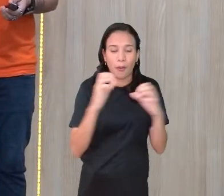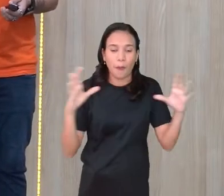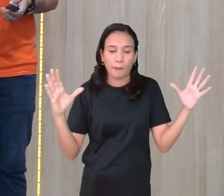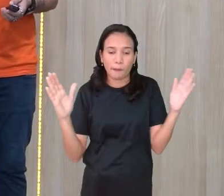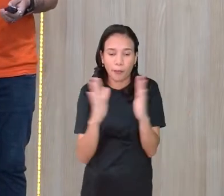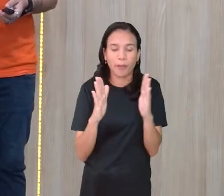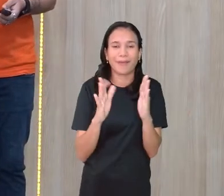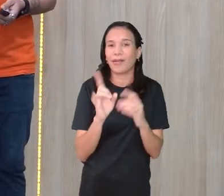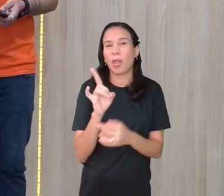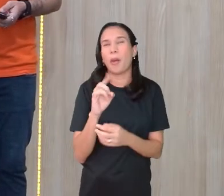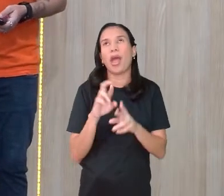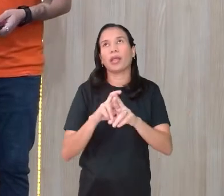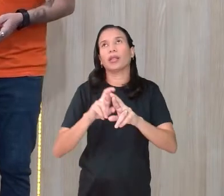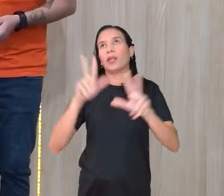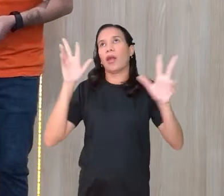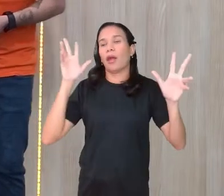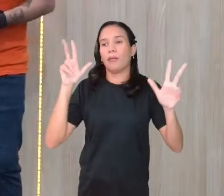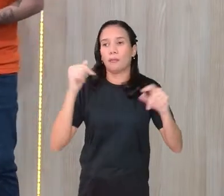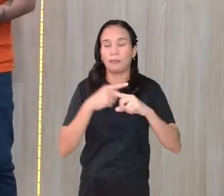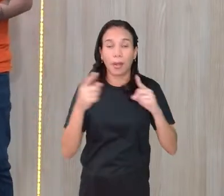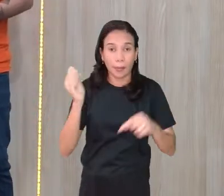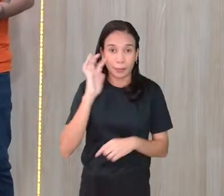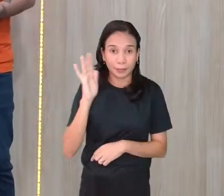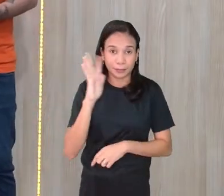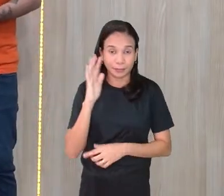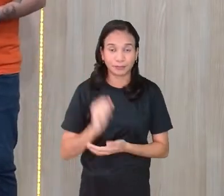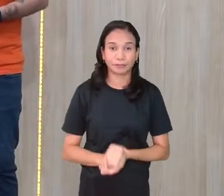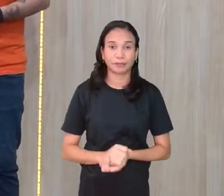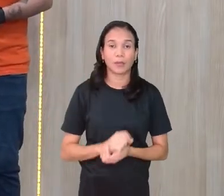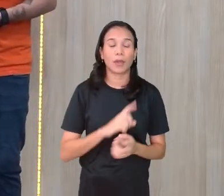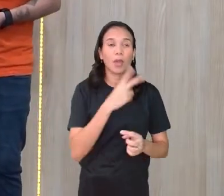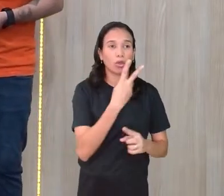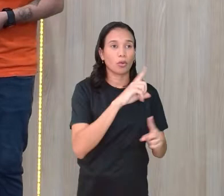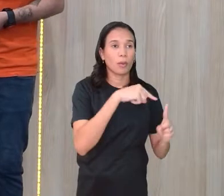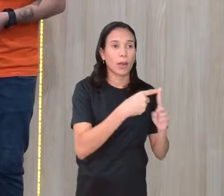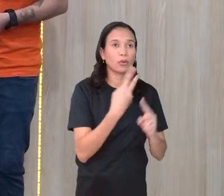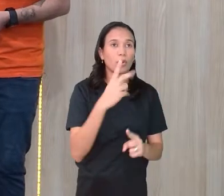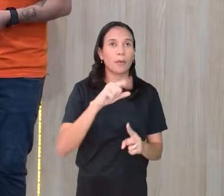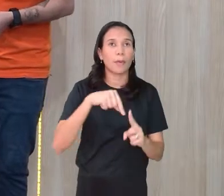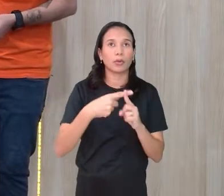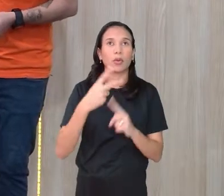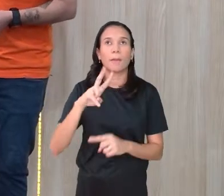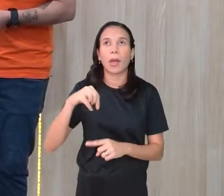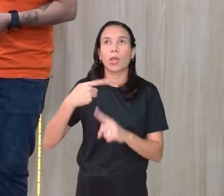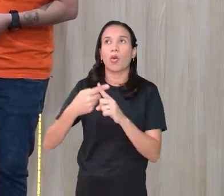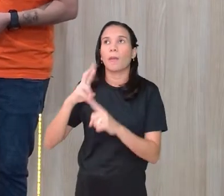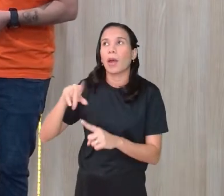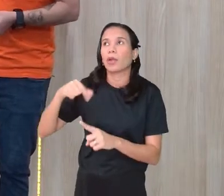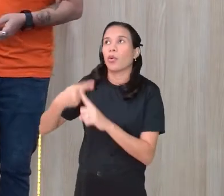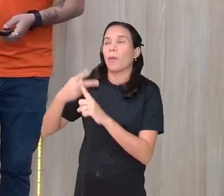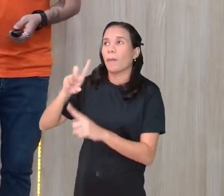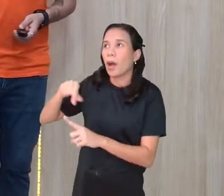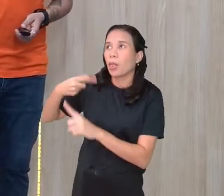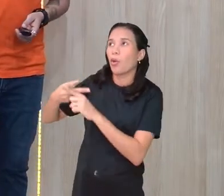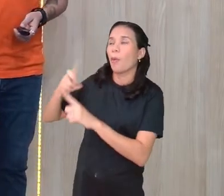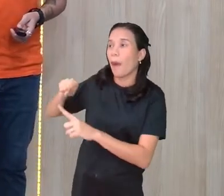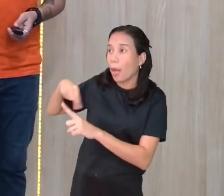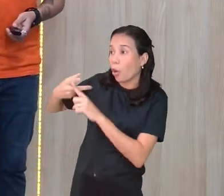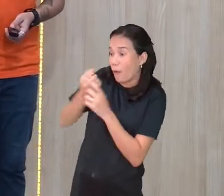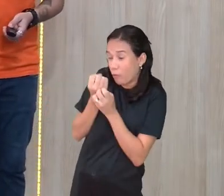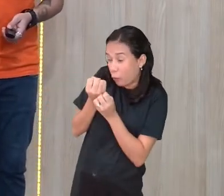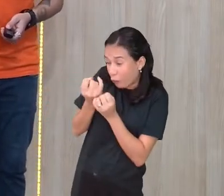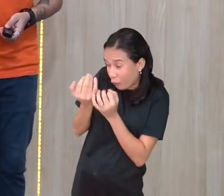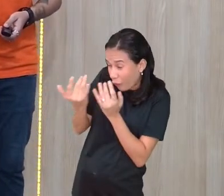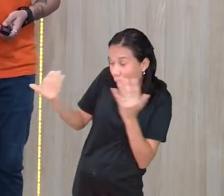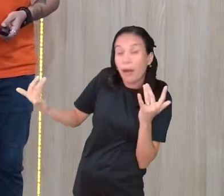também não é uma grande diferença. Agora, imagina se eu tivesse 2 mais 2 mais 2 mais 2 mais 2, feito várias